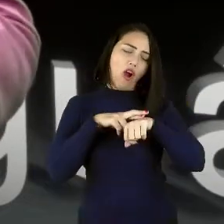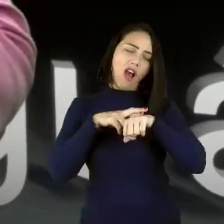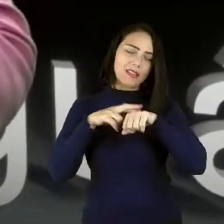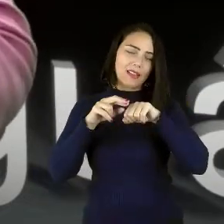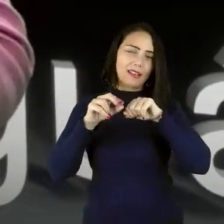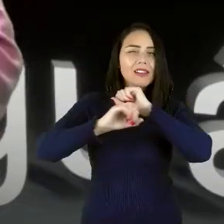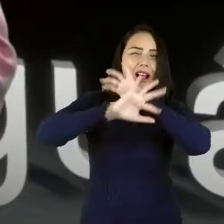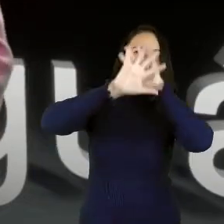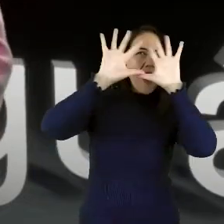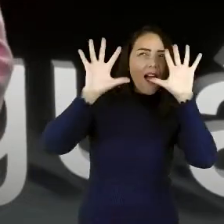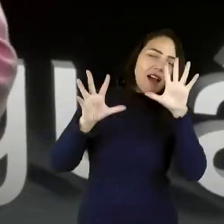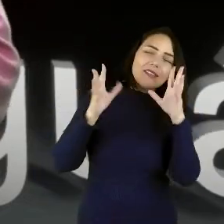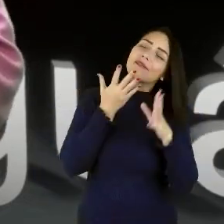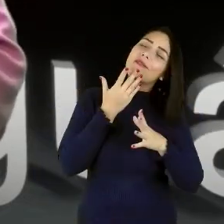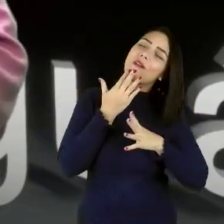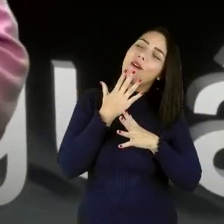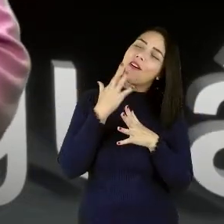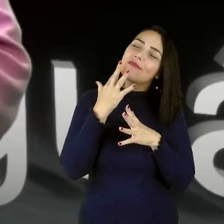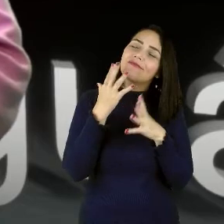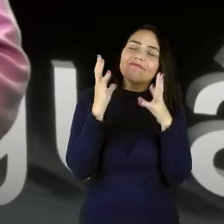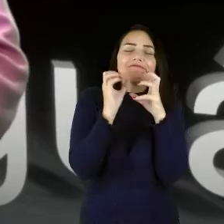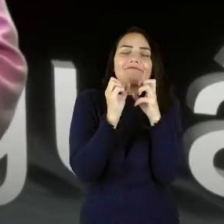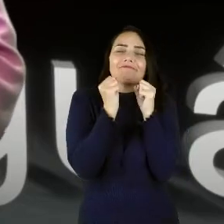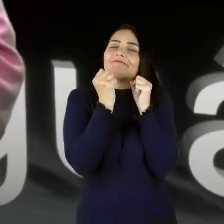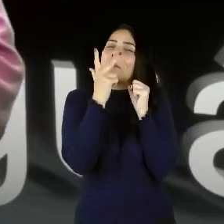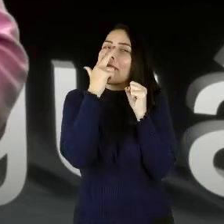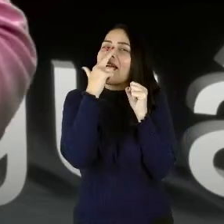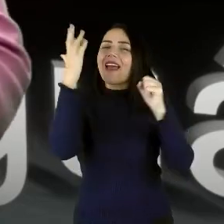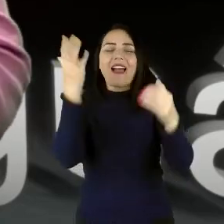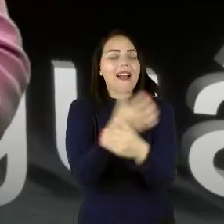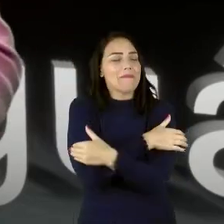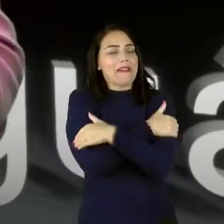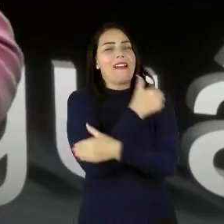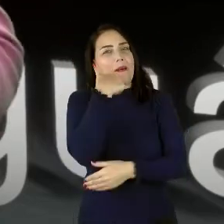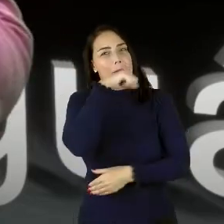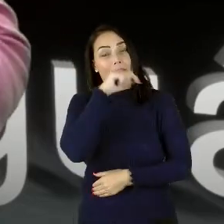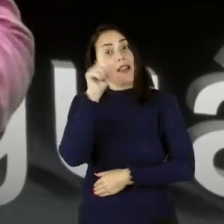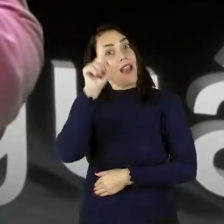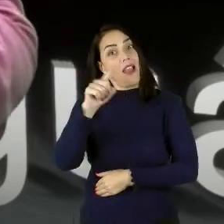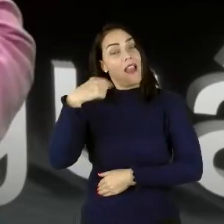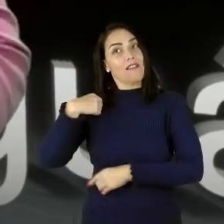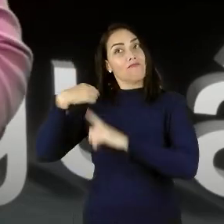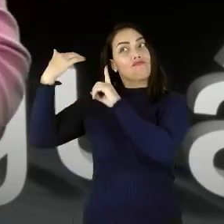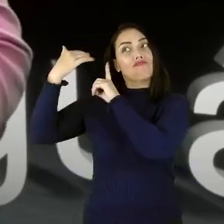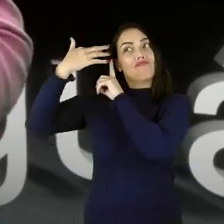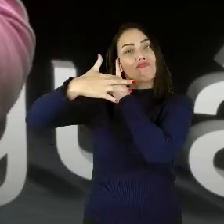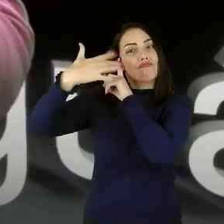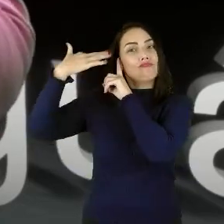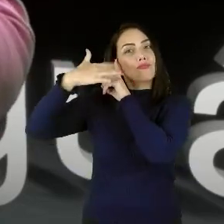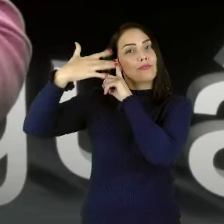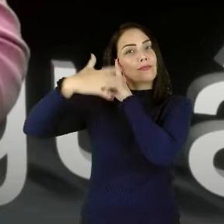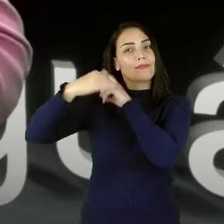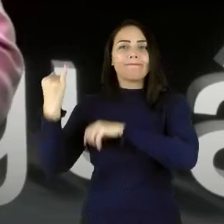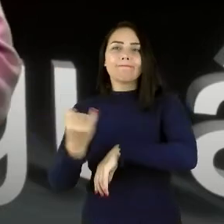bem clarinho, uma cor aconchegante como um abraço de mãe. Essa é a minha audiodescrição. É